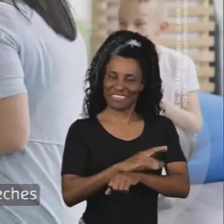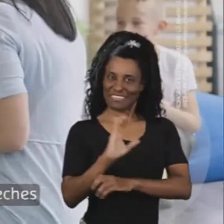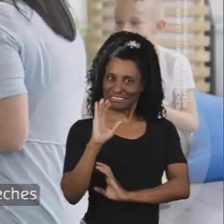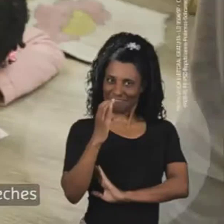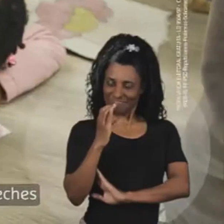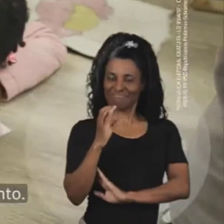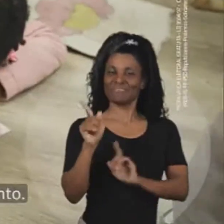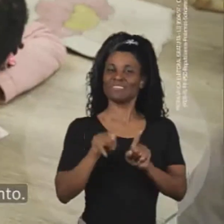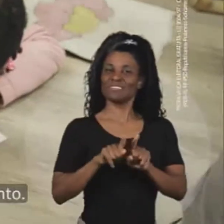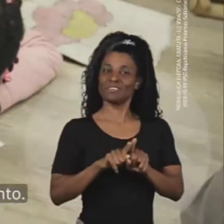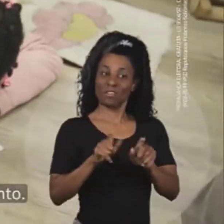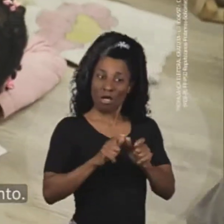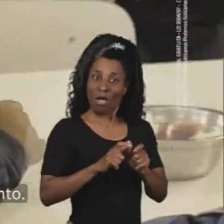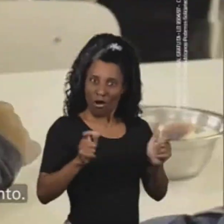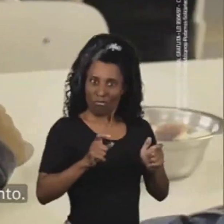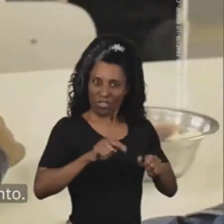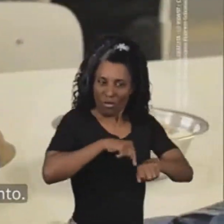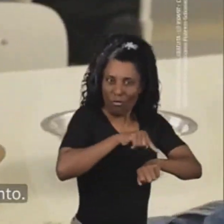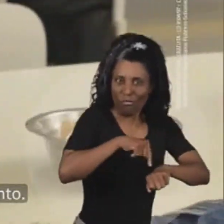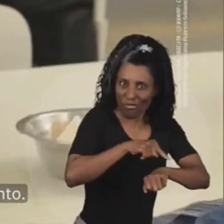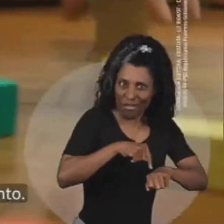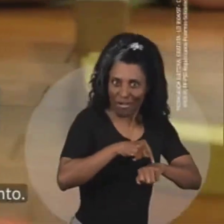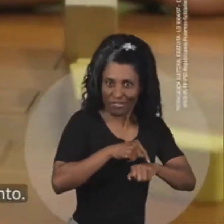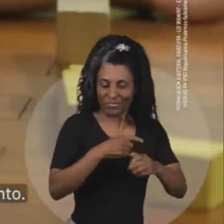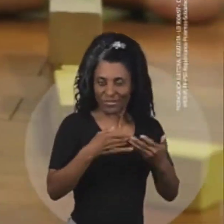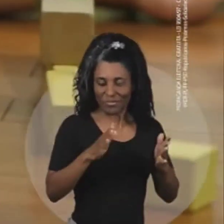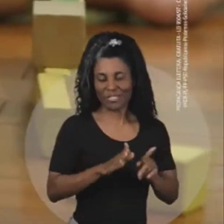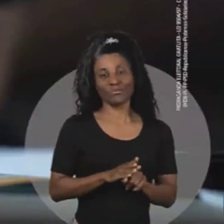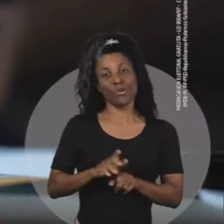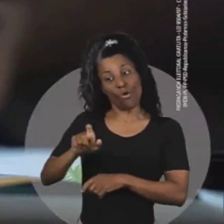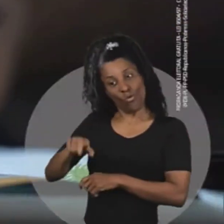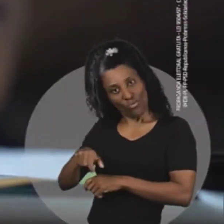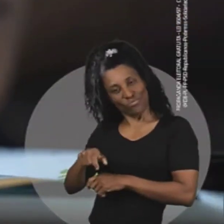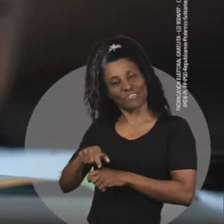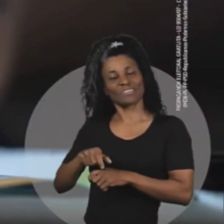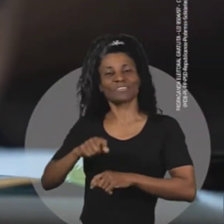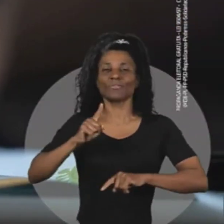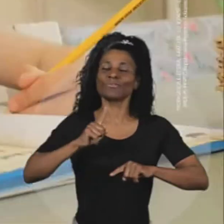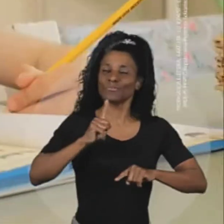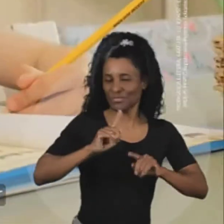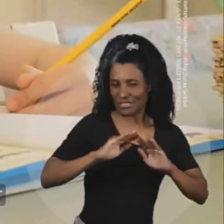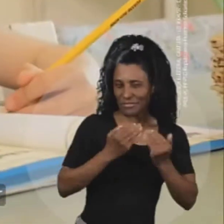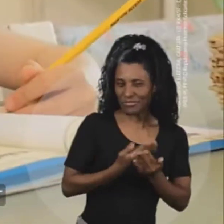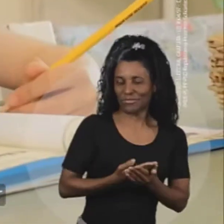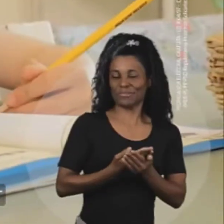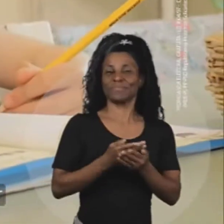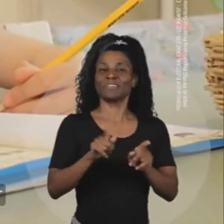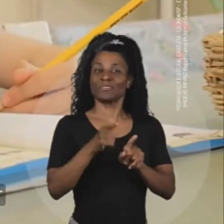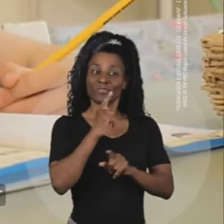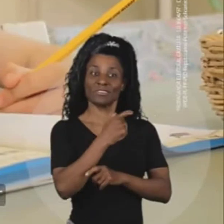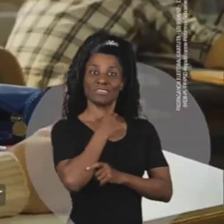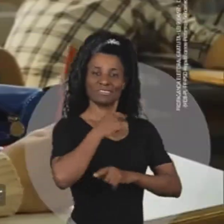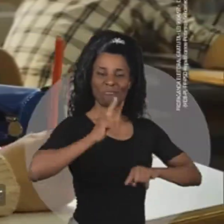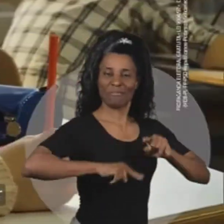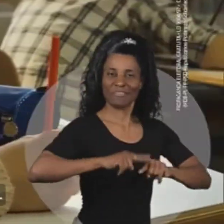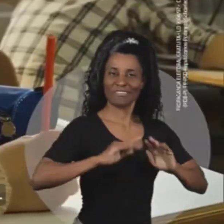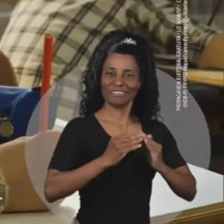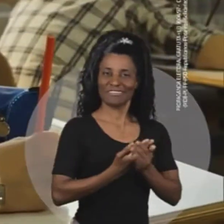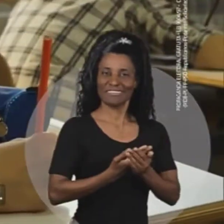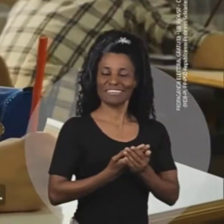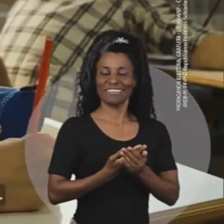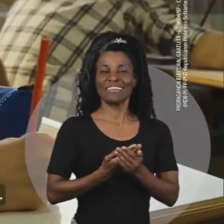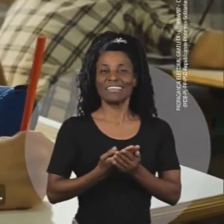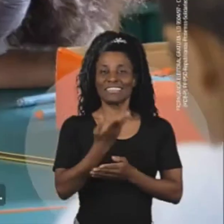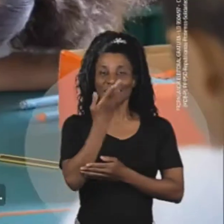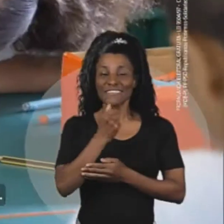em creches e estender o horário de funcionamento. Com o cartão Kit Escola, Melo vai garantir material escolar para